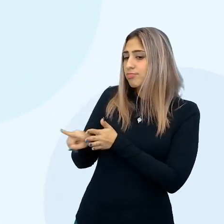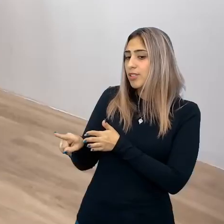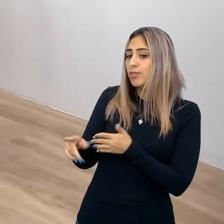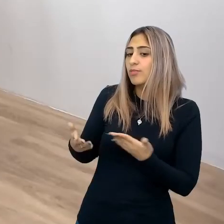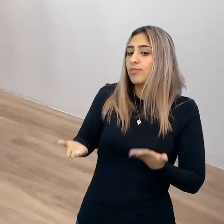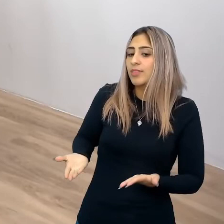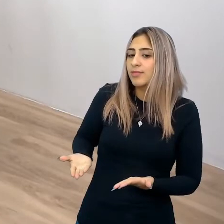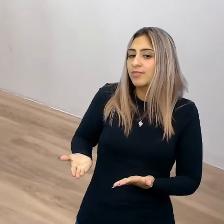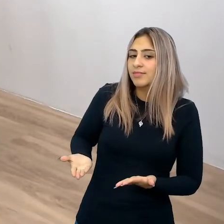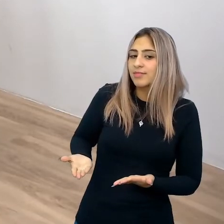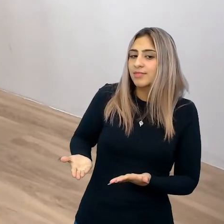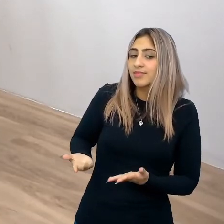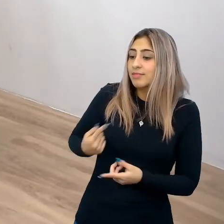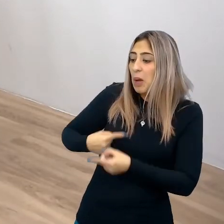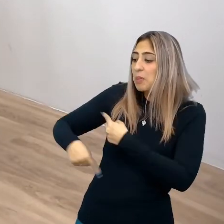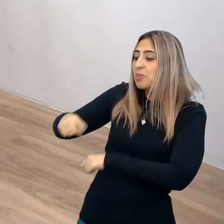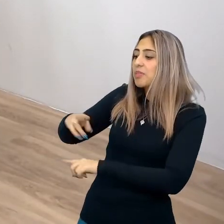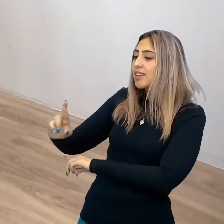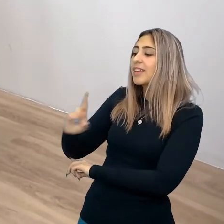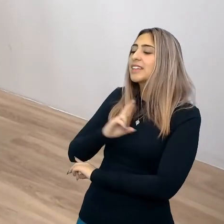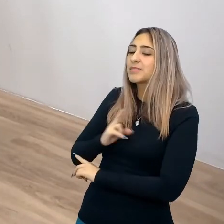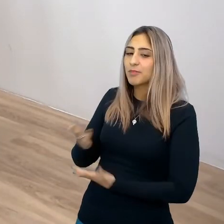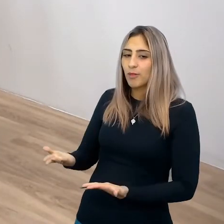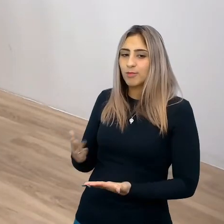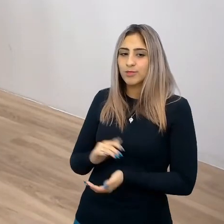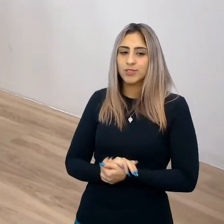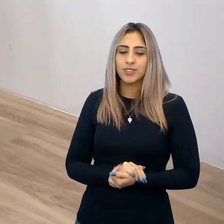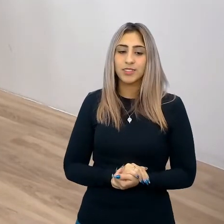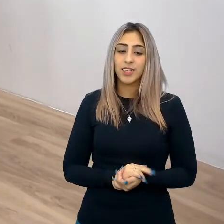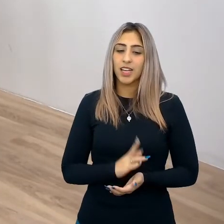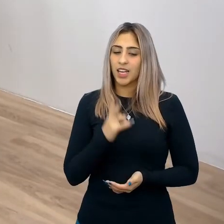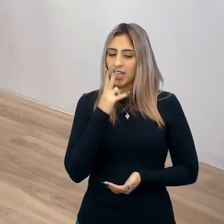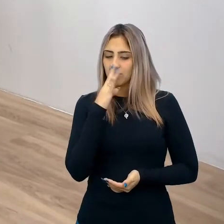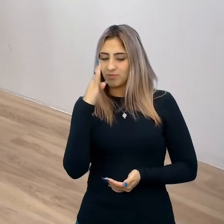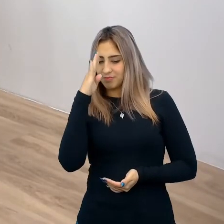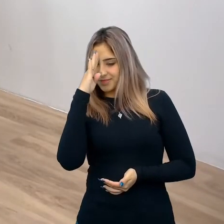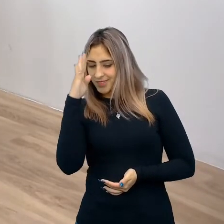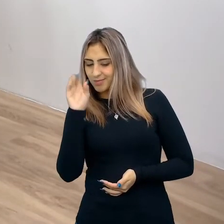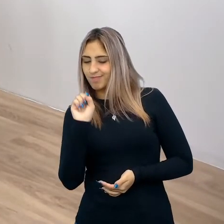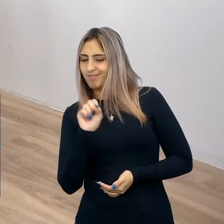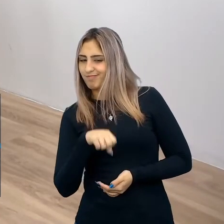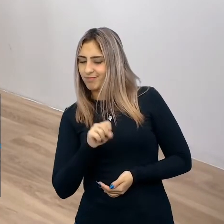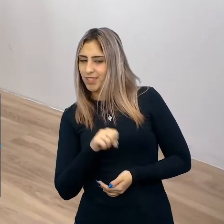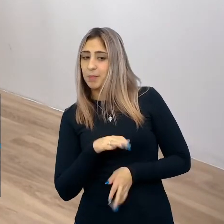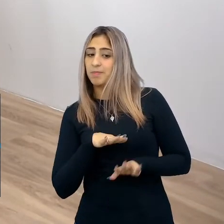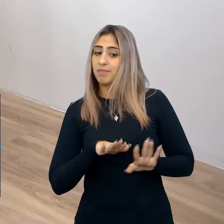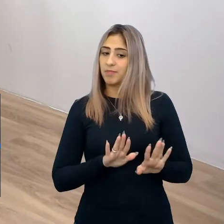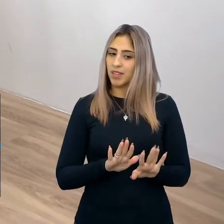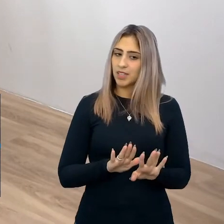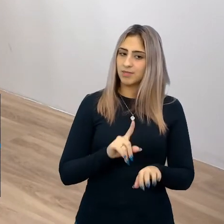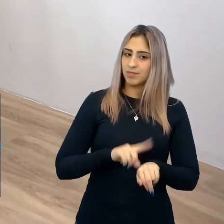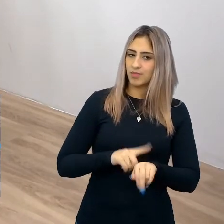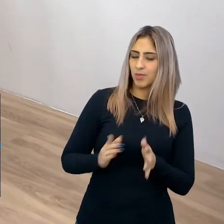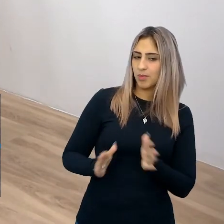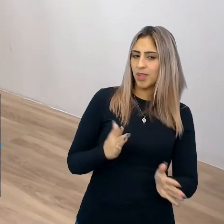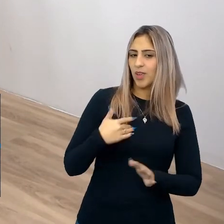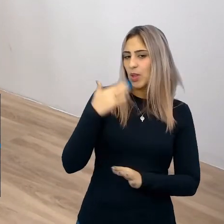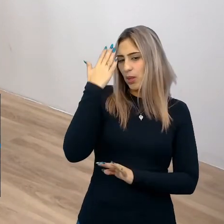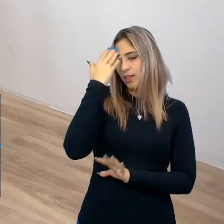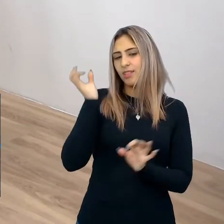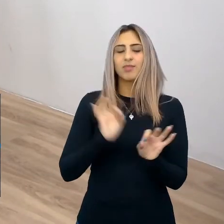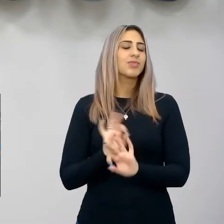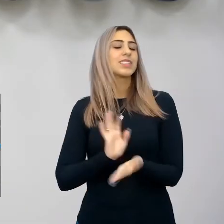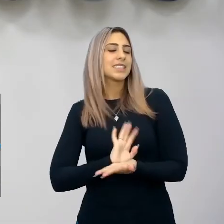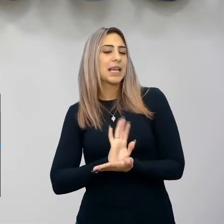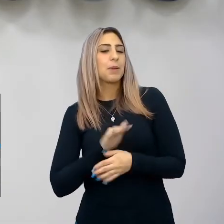contra a parede. Contra a parede mesmo, né? Eu acho que, a princípio, sim, mas em algum momento, eu não entendo tanto de cinema para